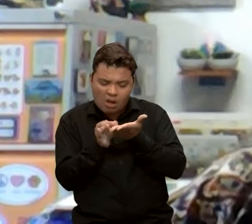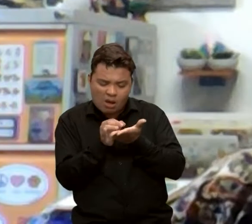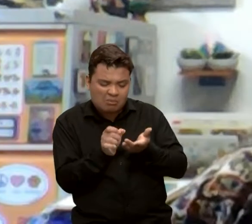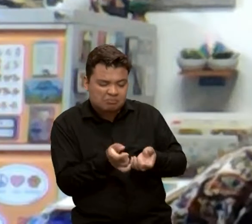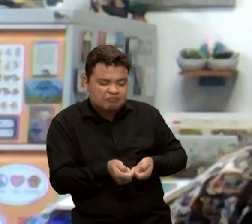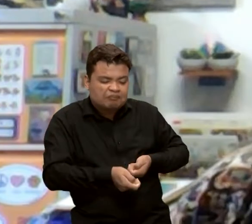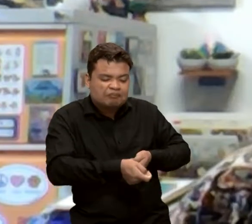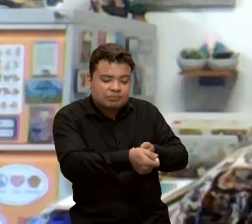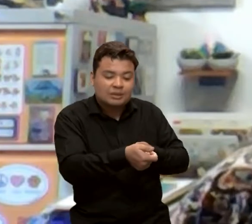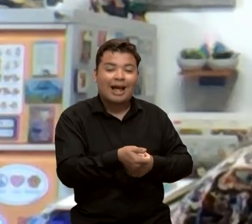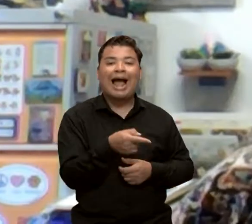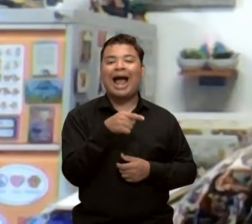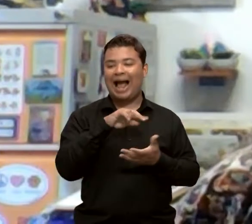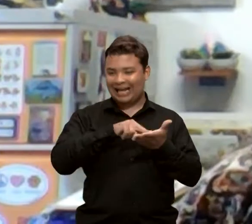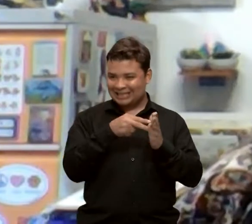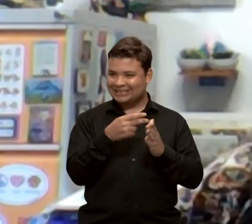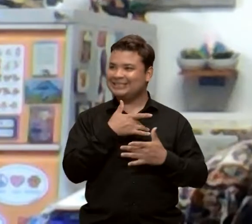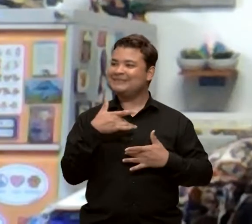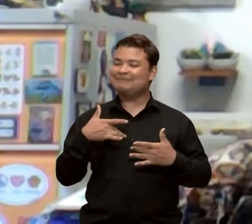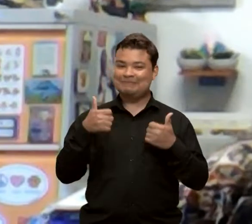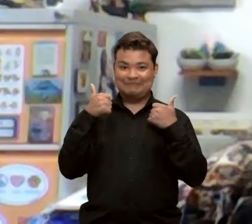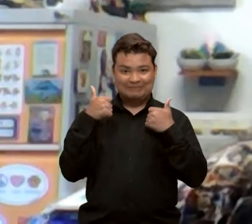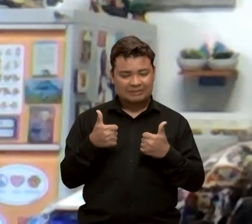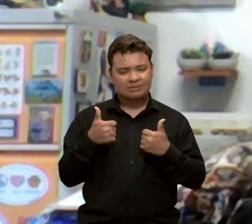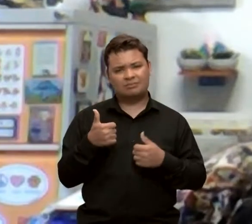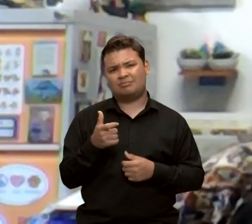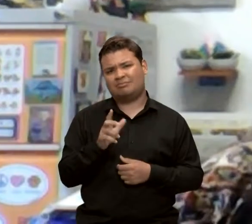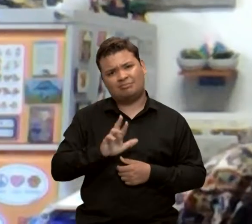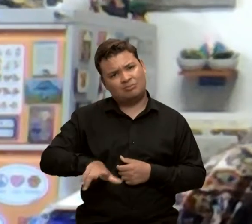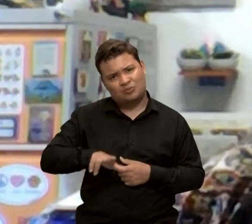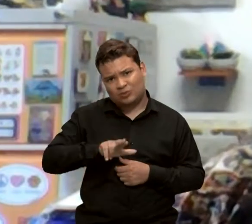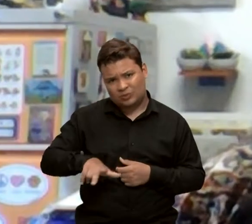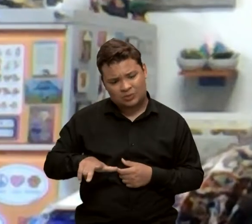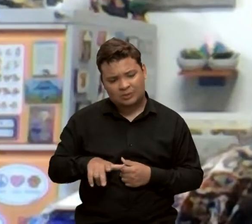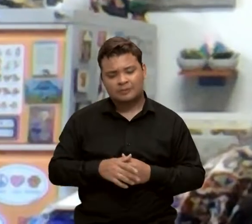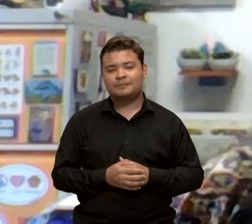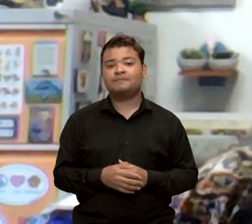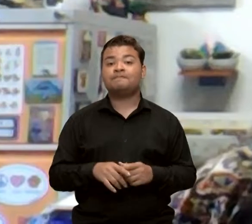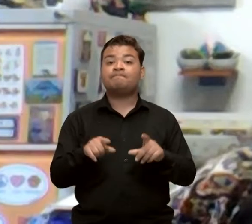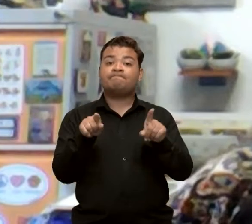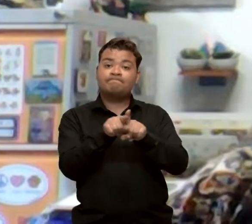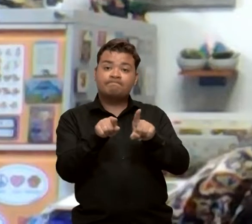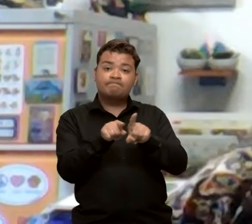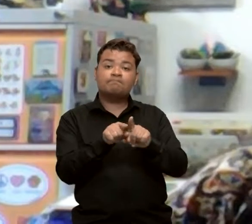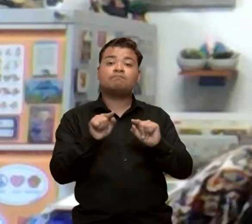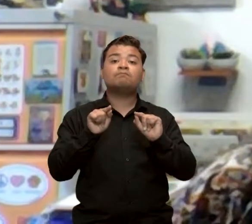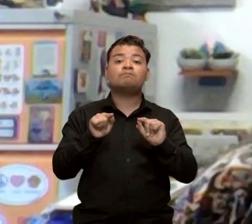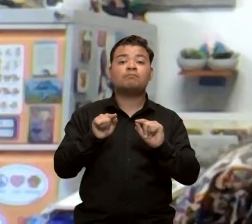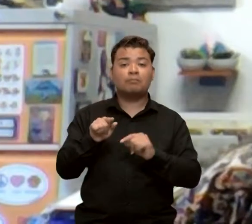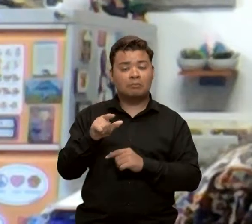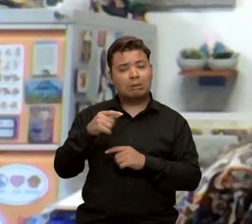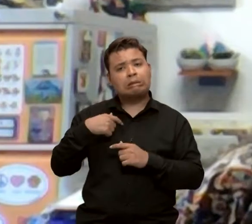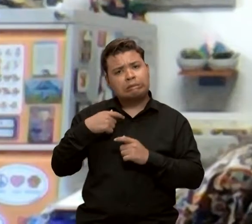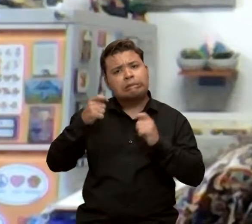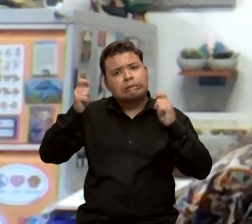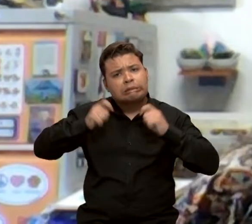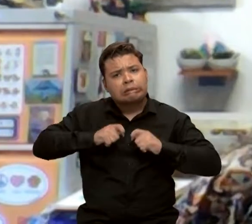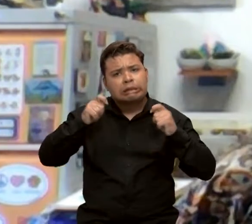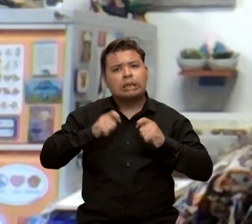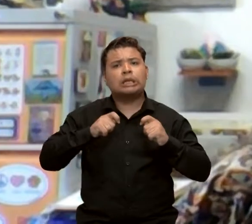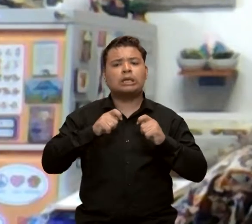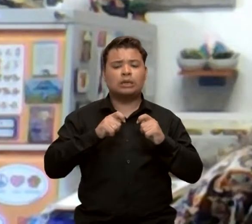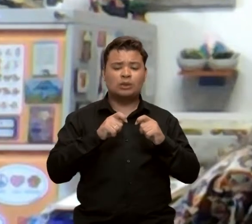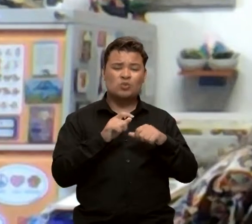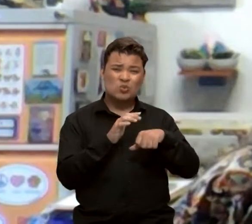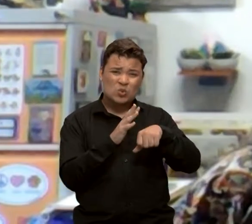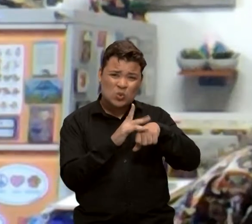esteja saudável e em condições de bem-estar. E, ao mesmo tempo, existe sim a possibilidade de